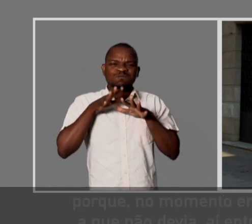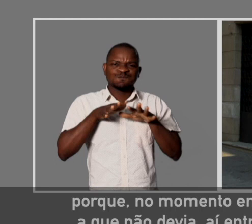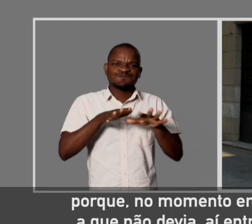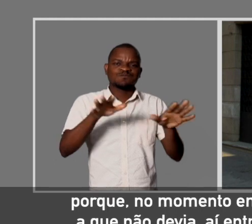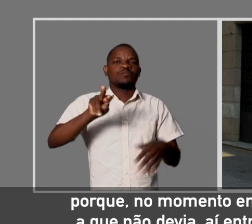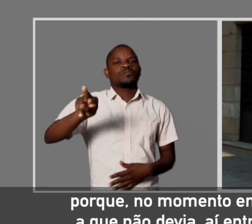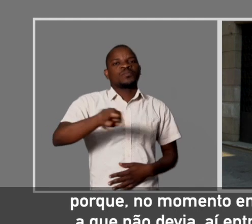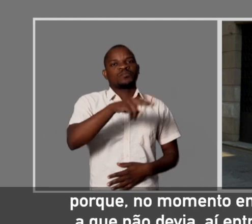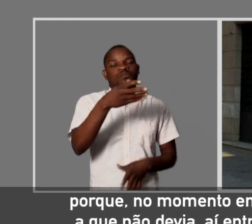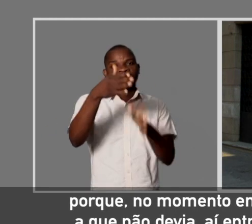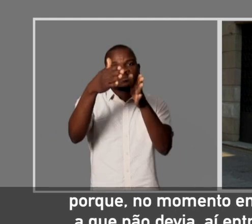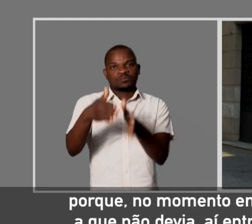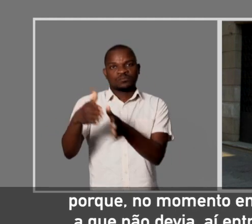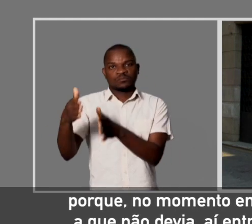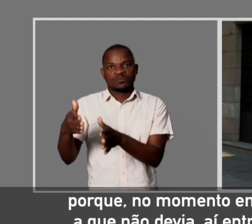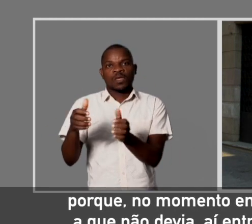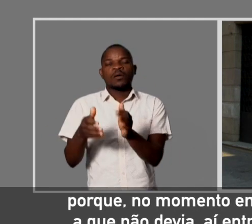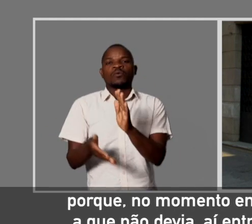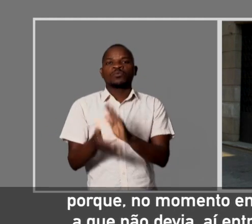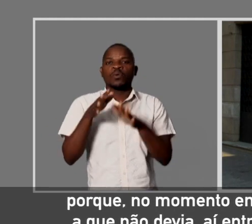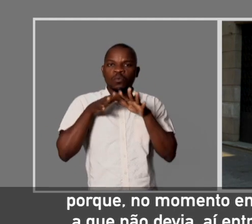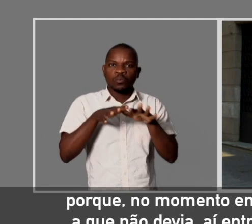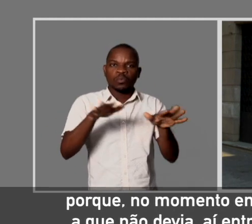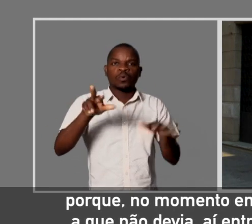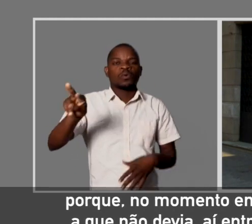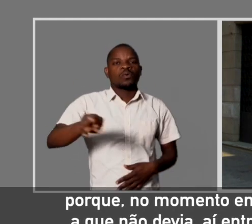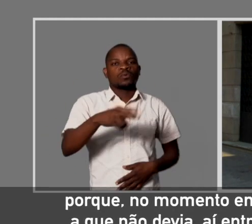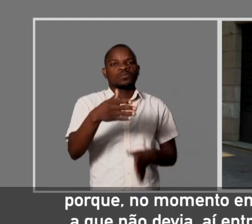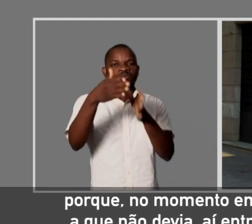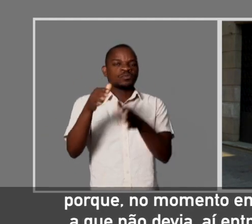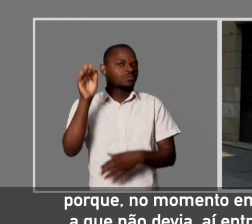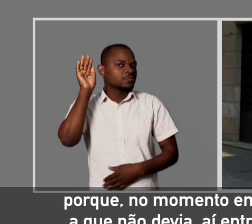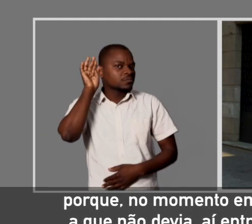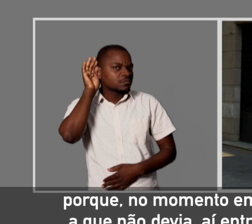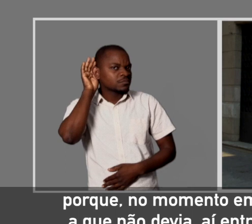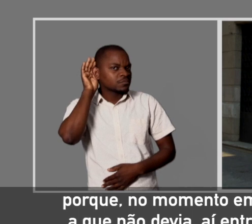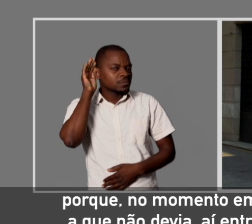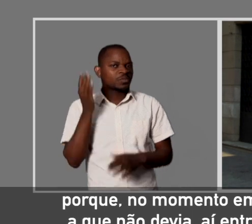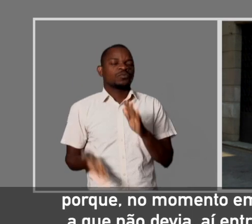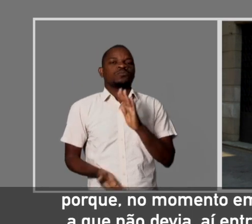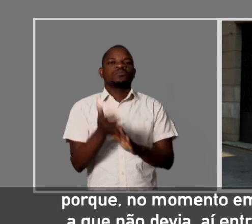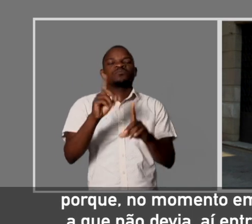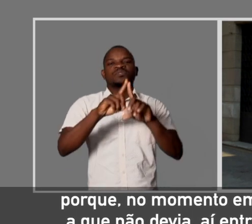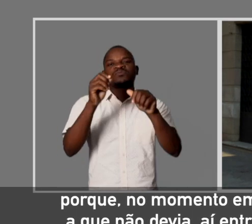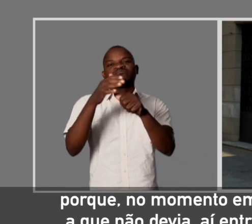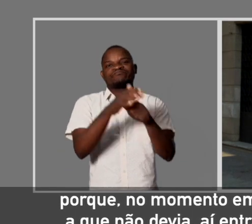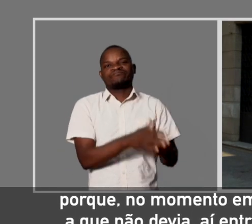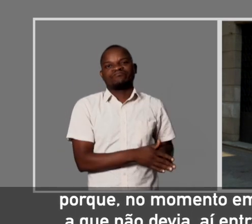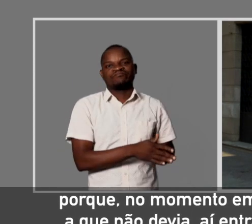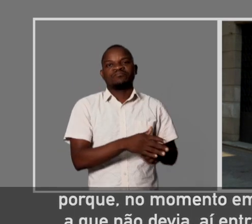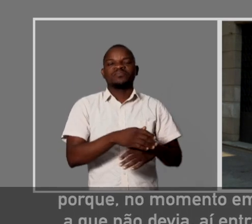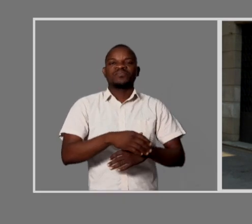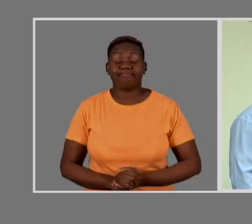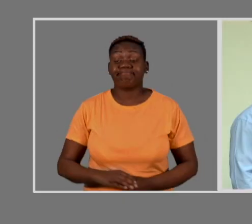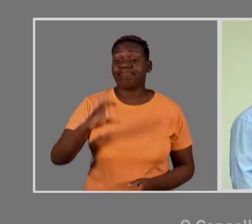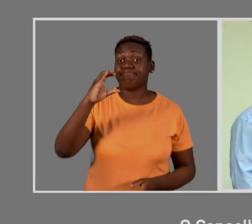porque no momento que a informação se espalha a pessoas que não deviam, aí entra já a questão da